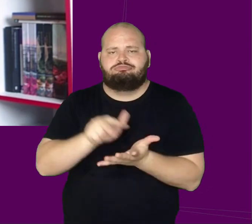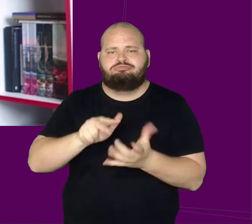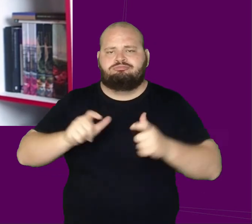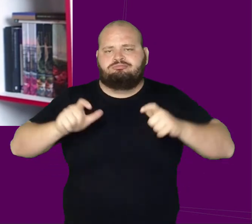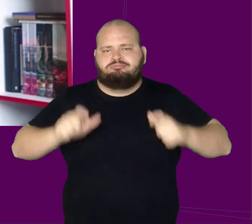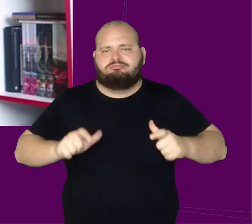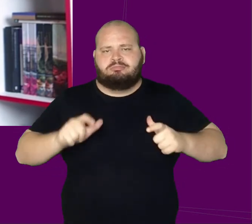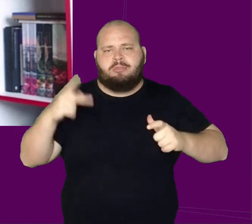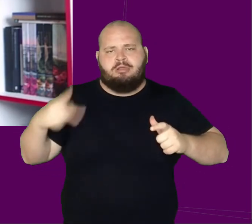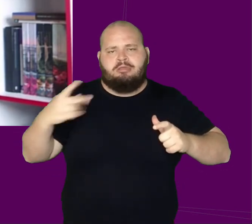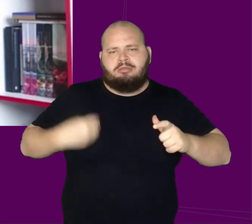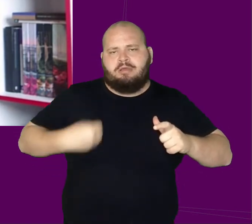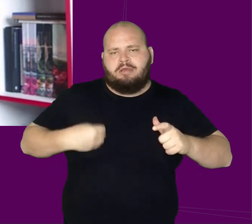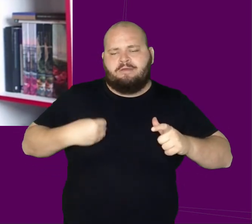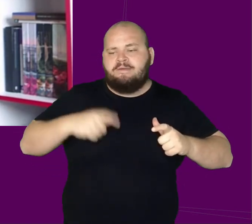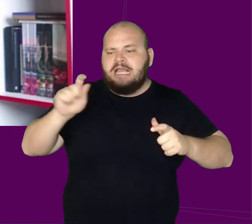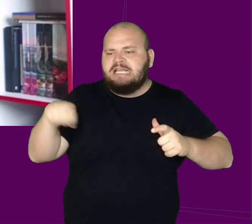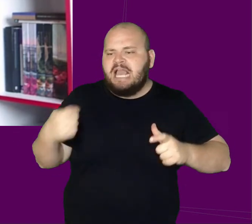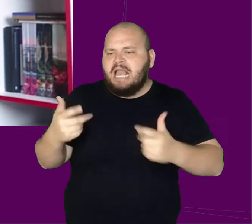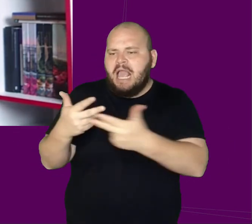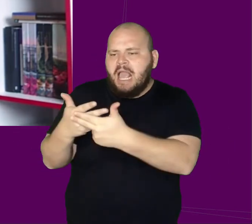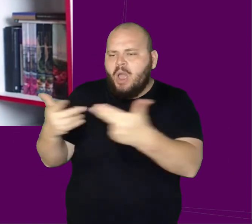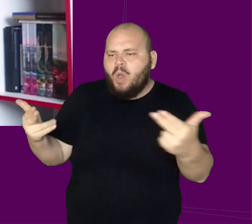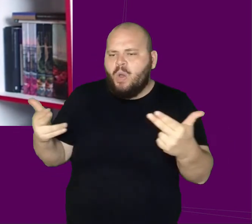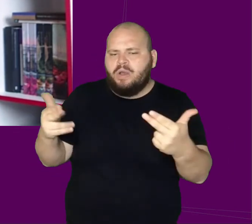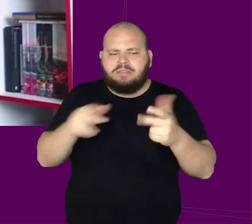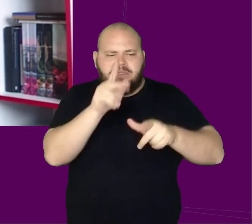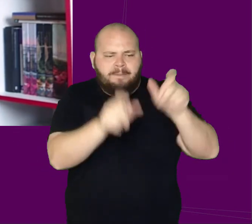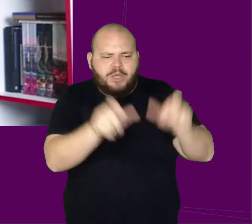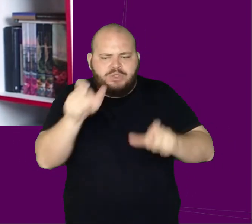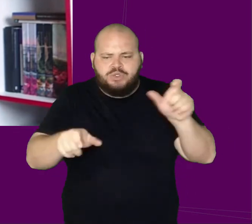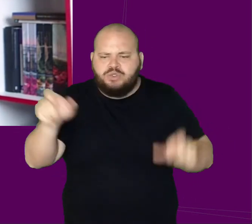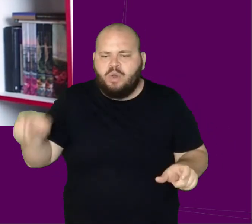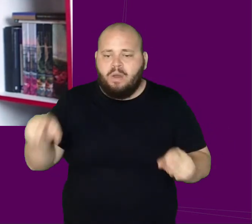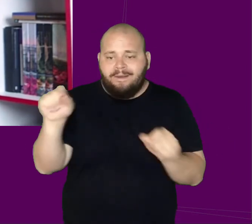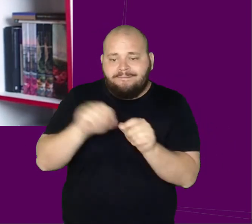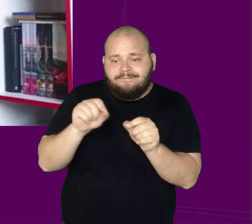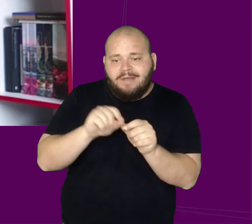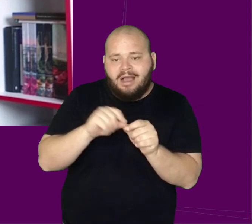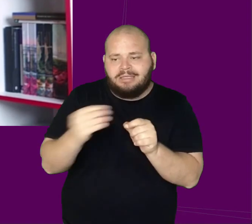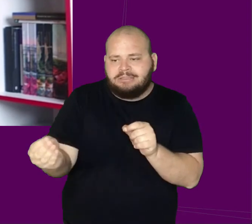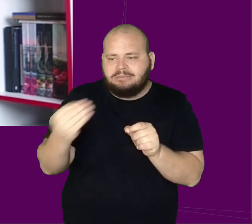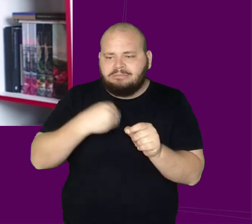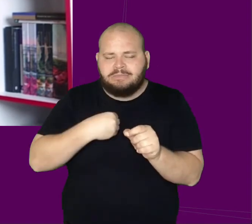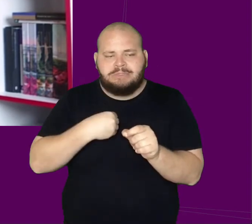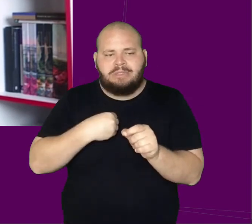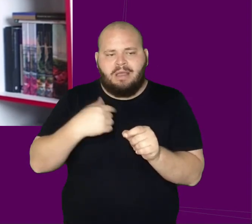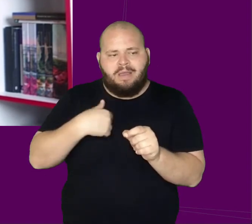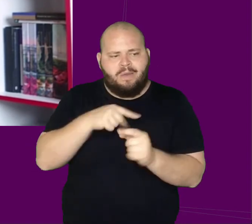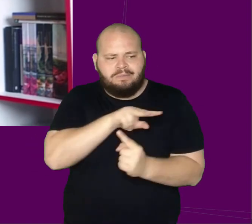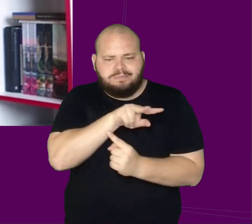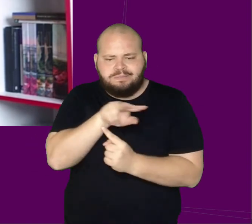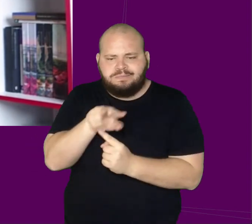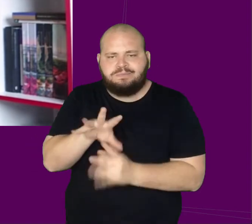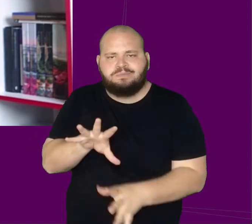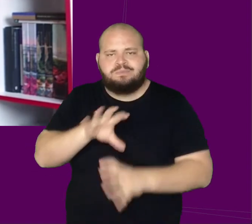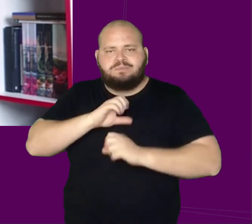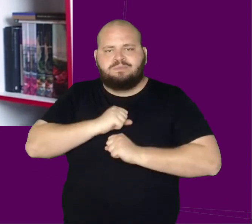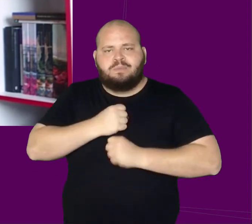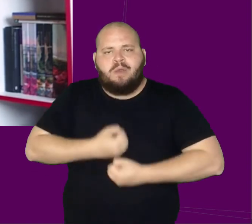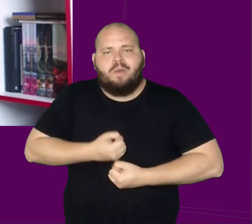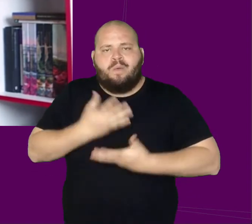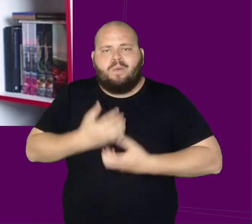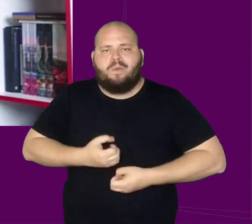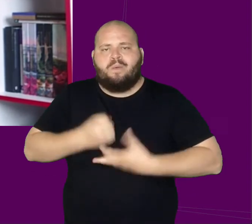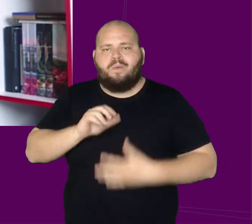Quem são as coisas e as pessoas que fazem a Adélia, ou fazem a